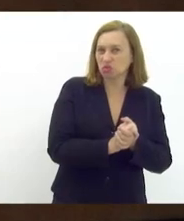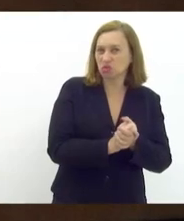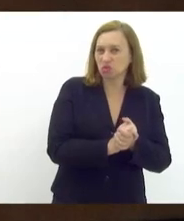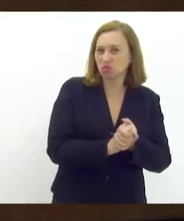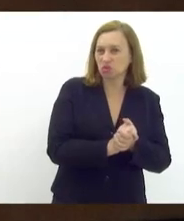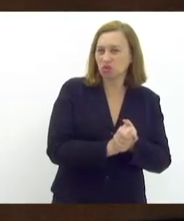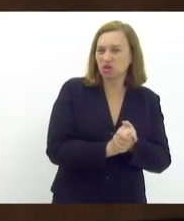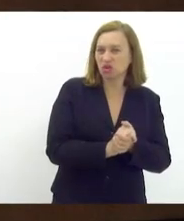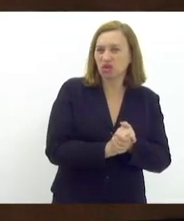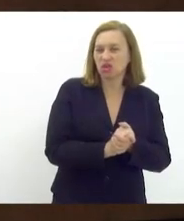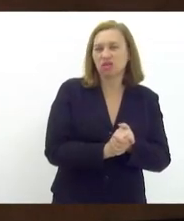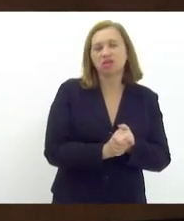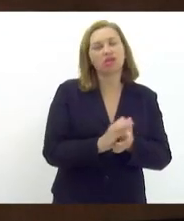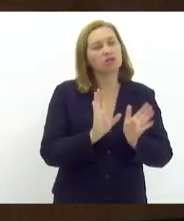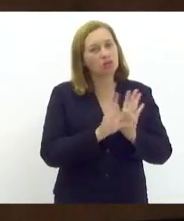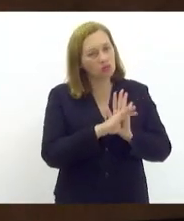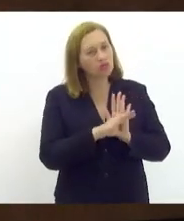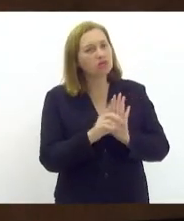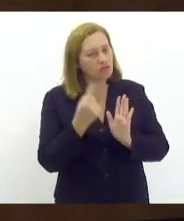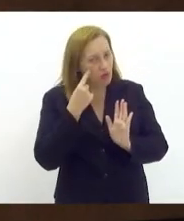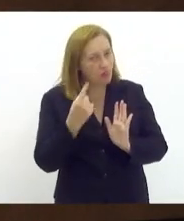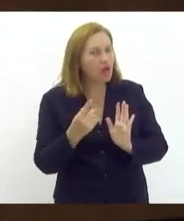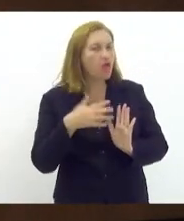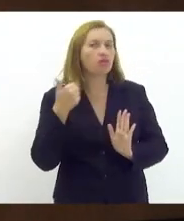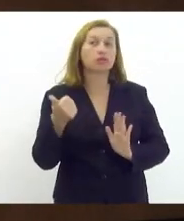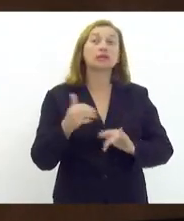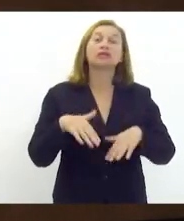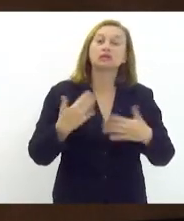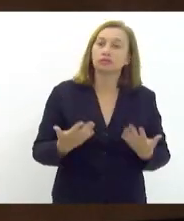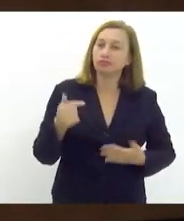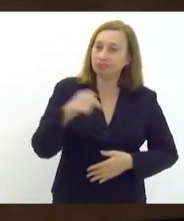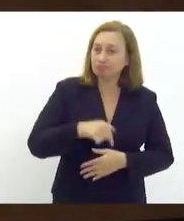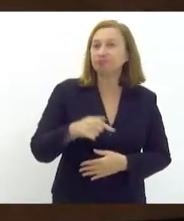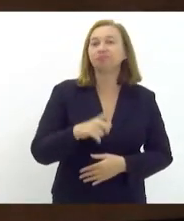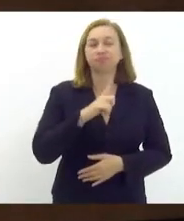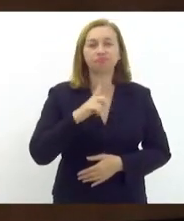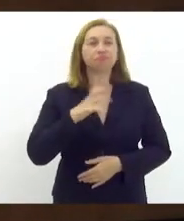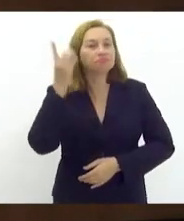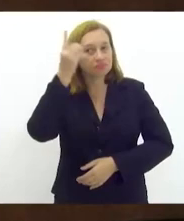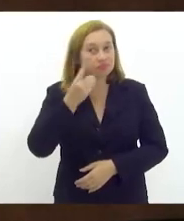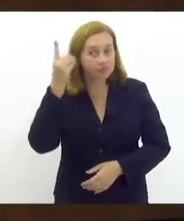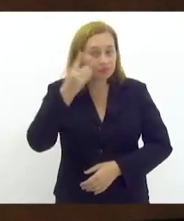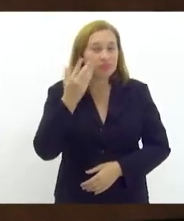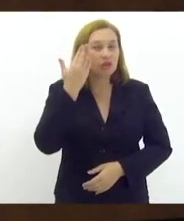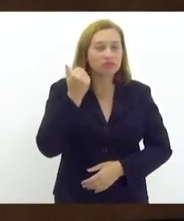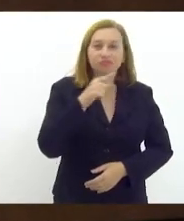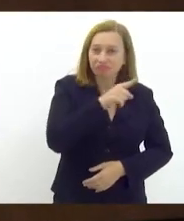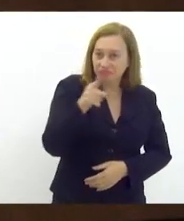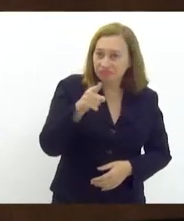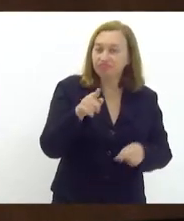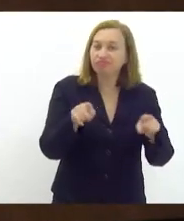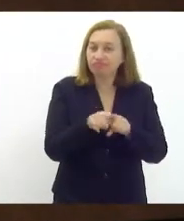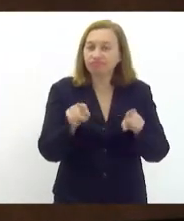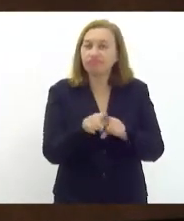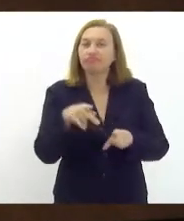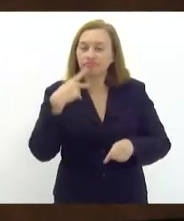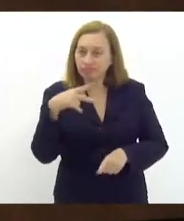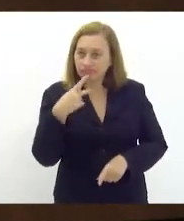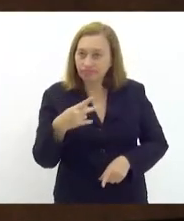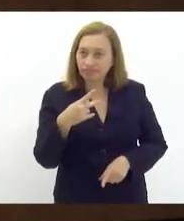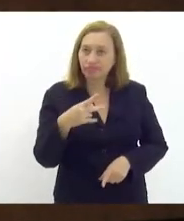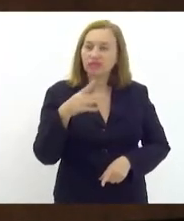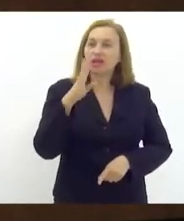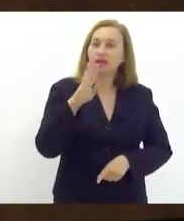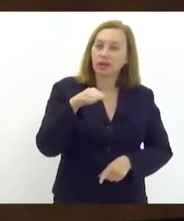rever os seus conceitos agora aqui tem um deputado que sei como você já levantou também essa bandeira como